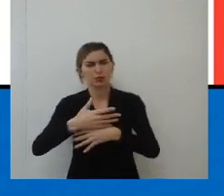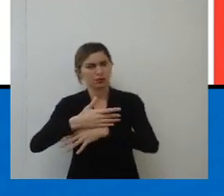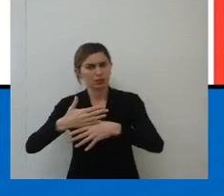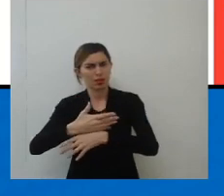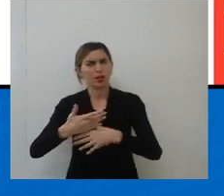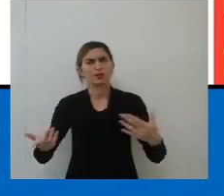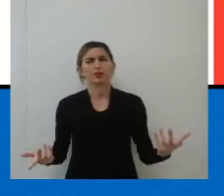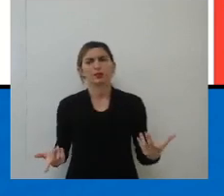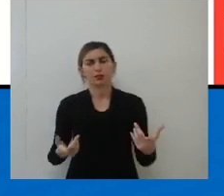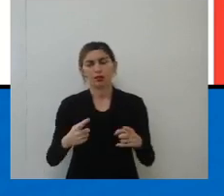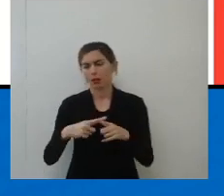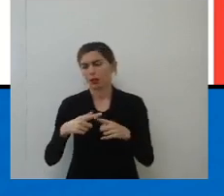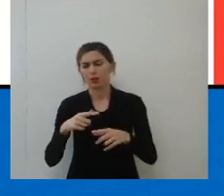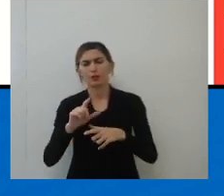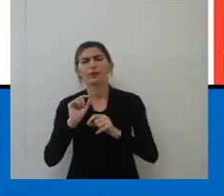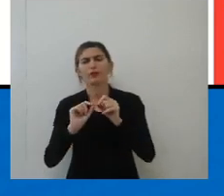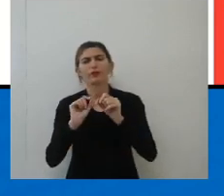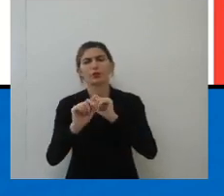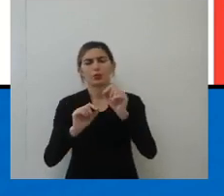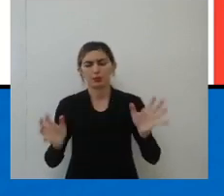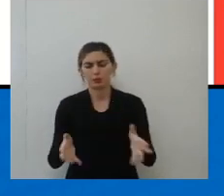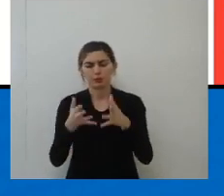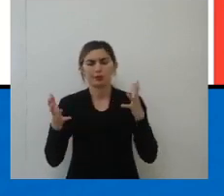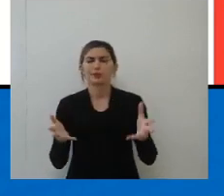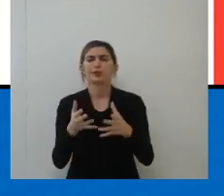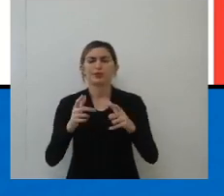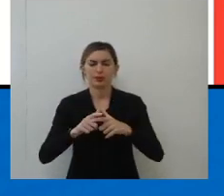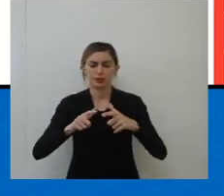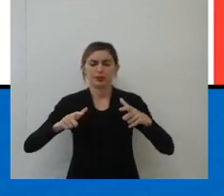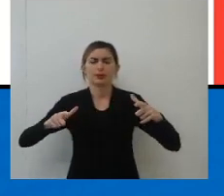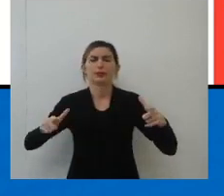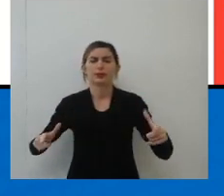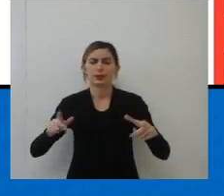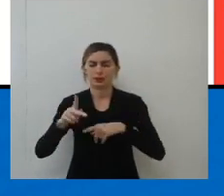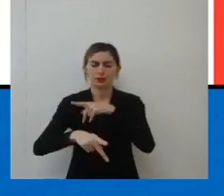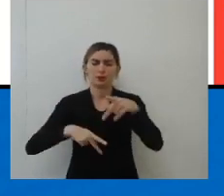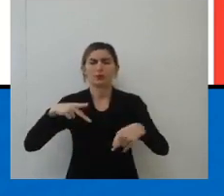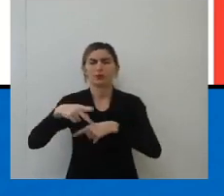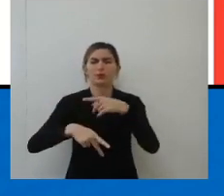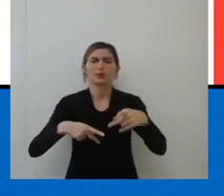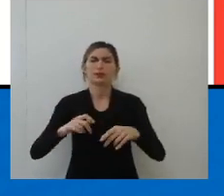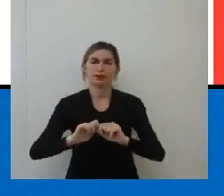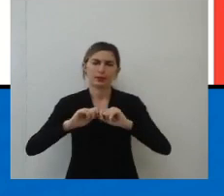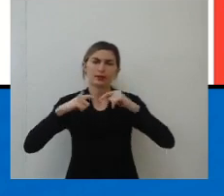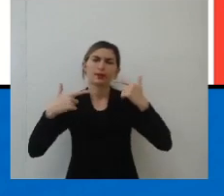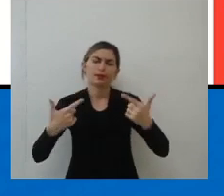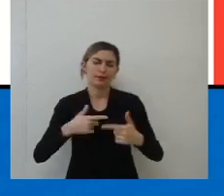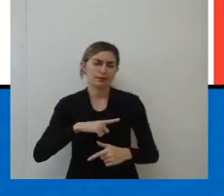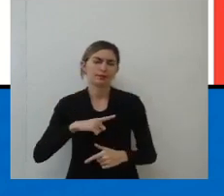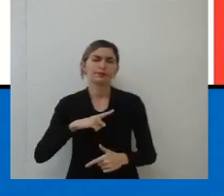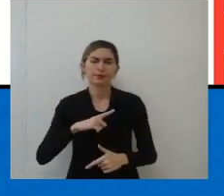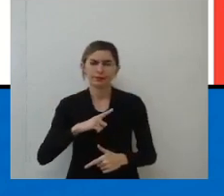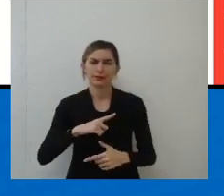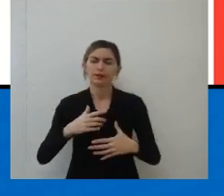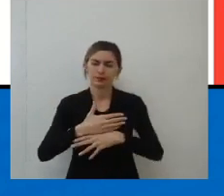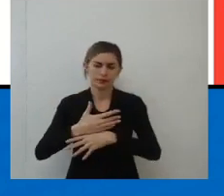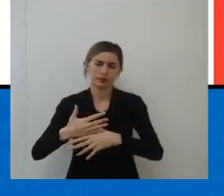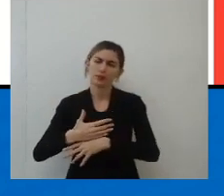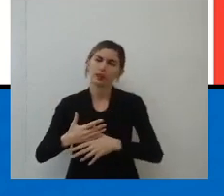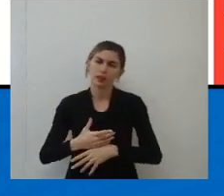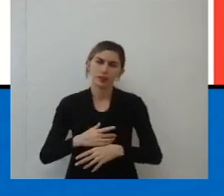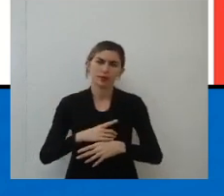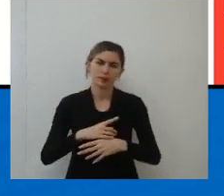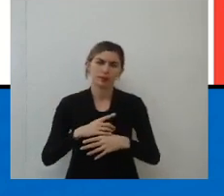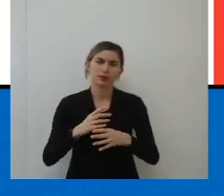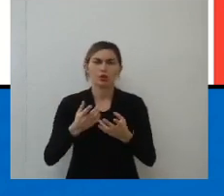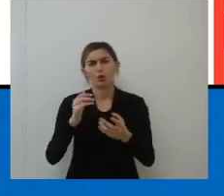cidades, onde elas acabaram aí promovendo esse grande incremento populacional. É claro, existem, né, cidades que são exceções,